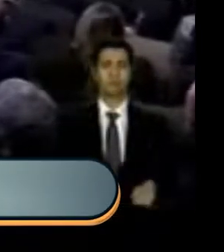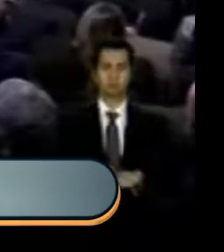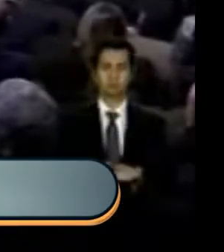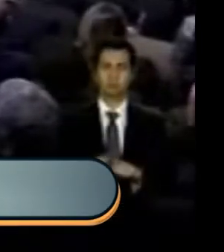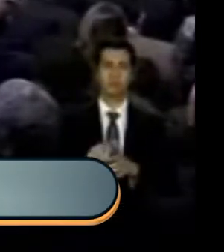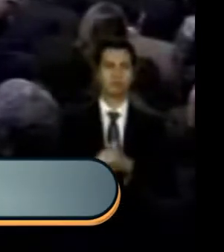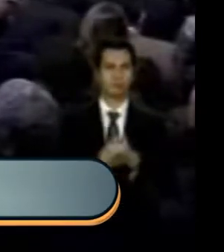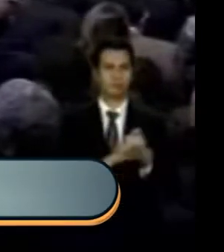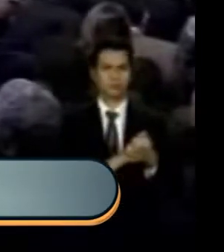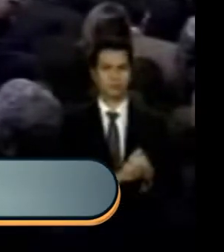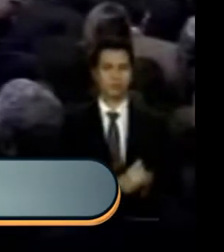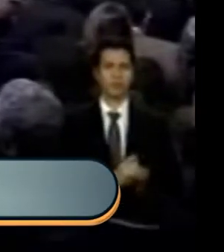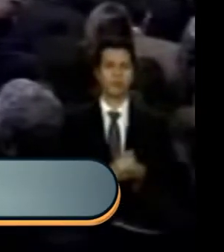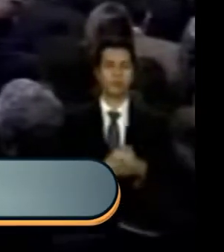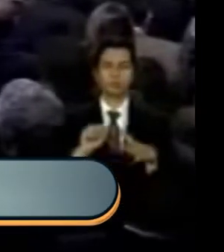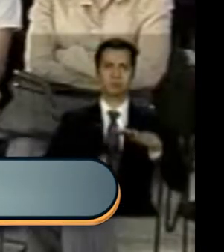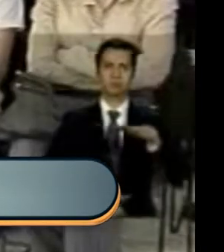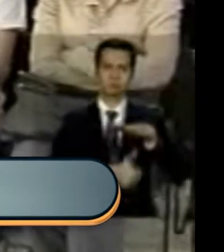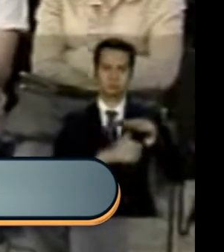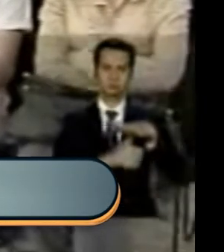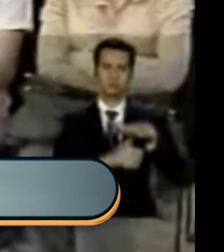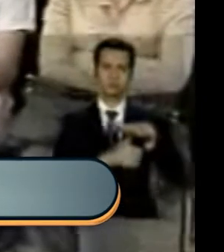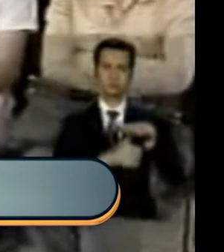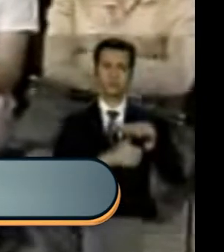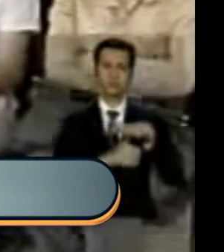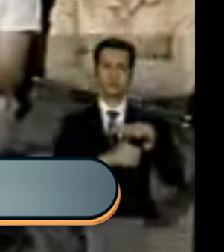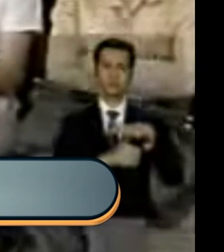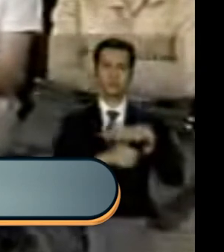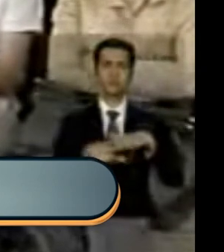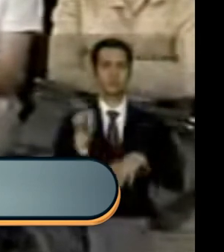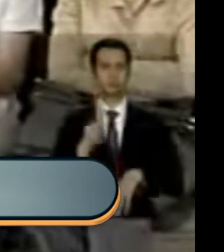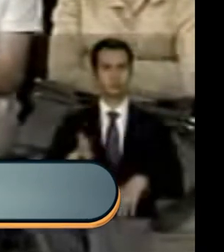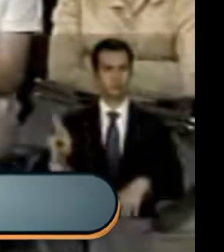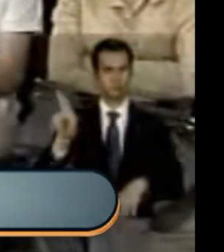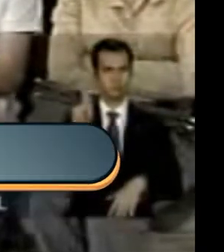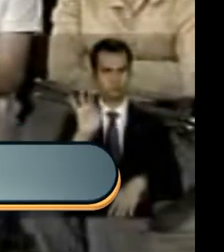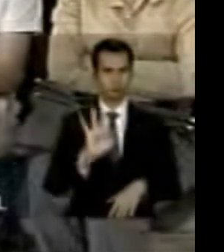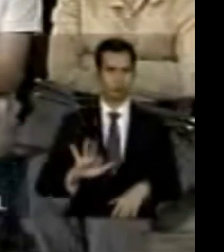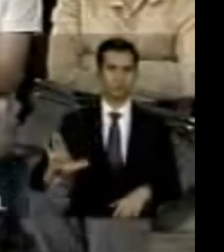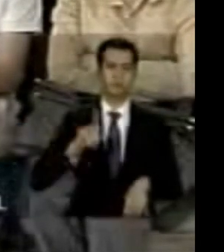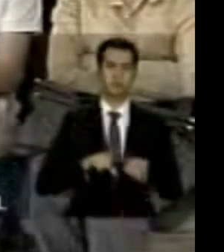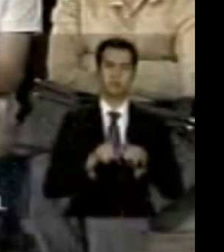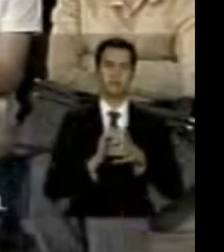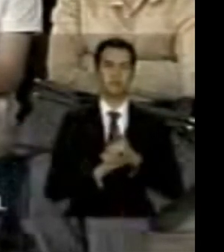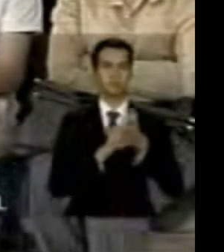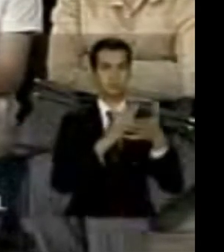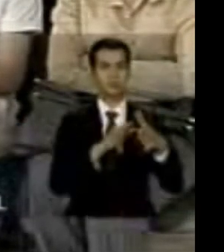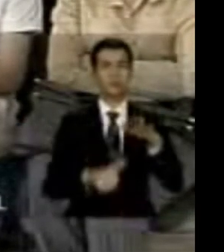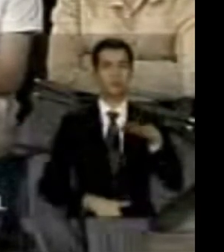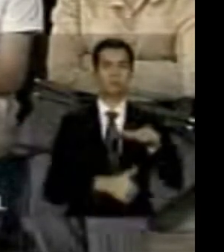Santa Catarina, além do novo campus da UFSC, serão construídos institutos de educação